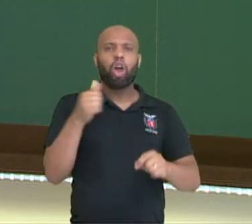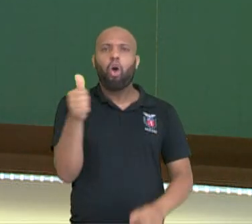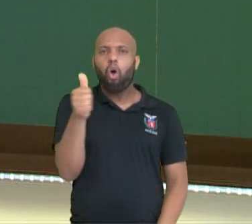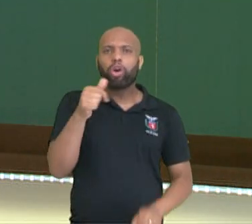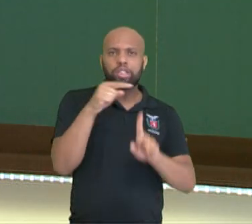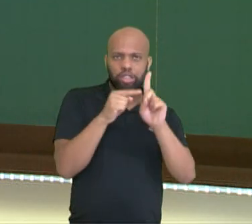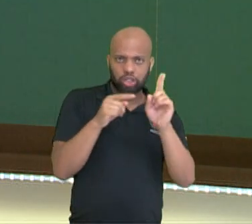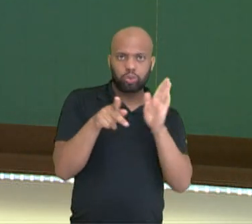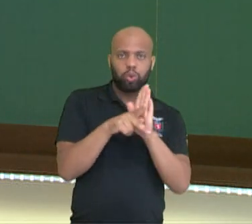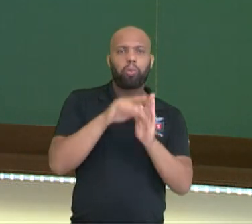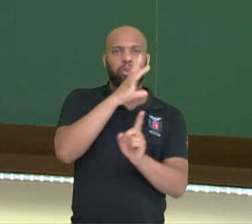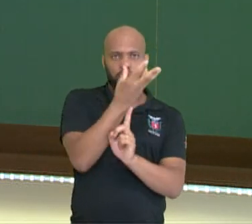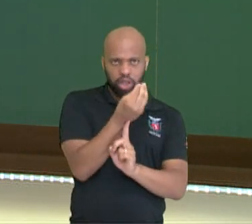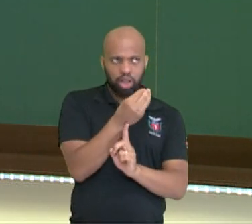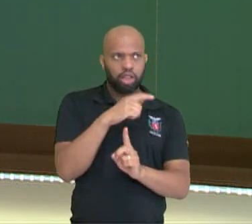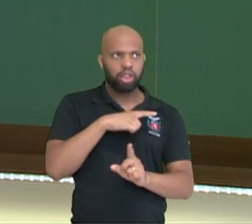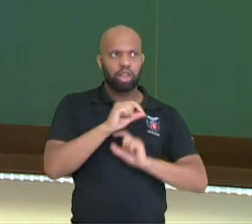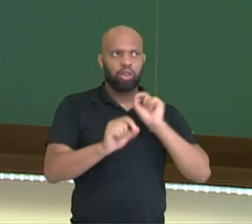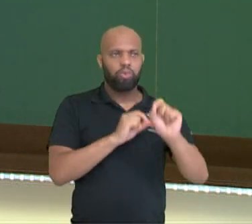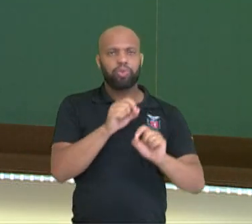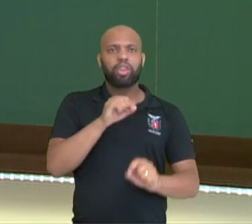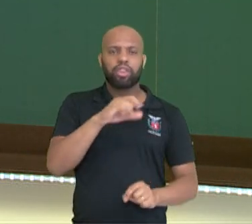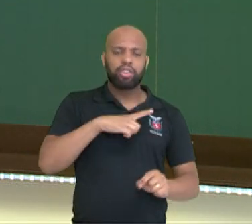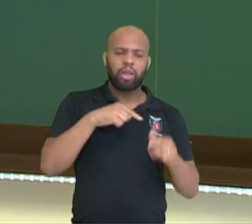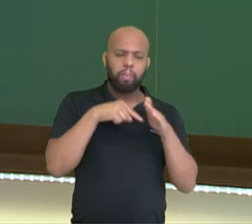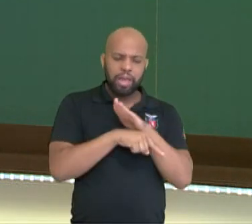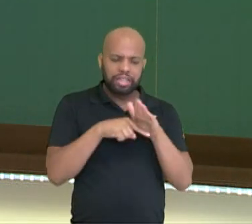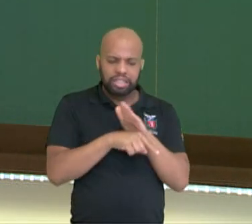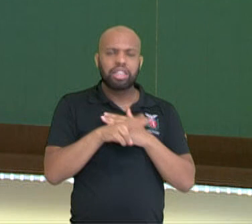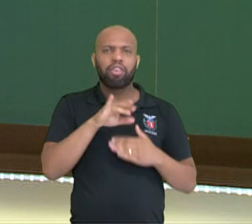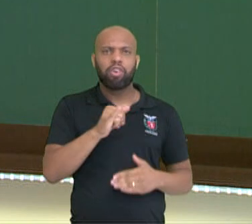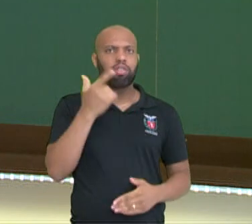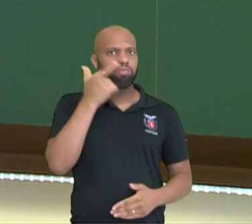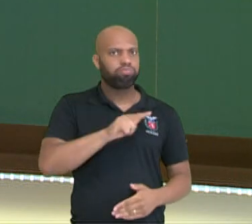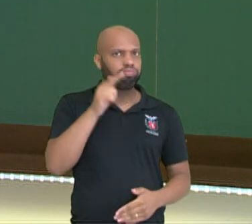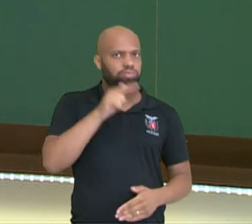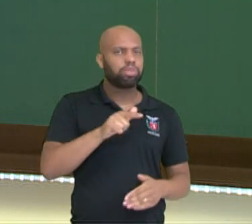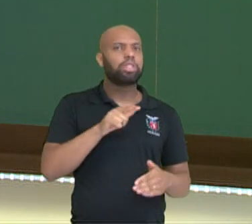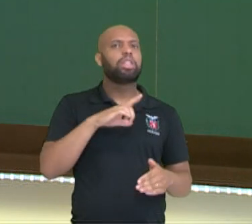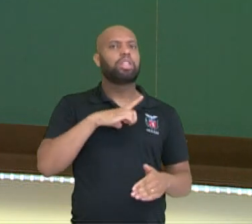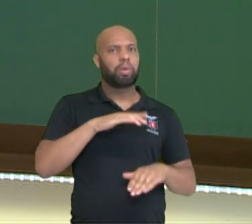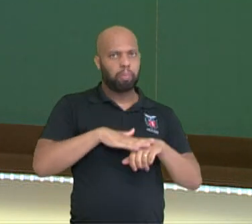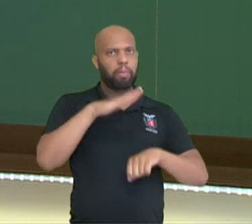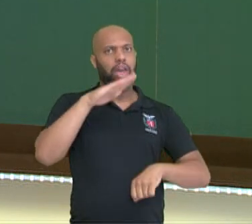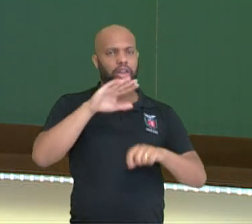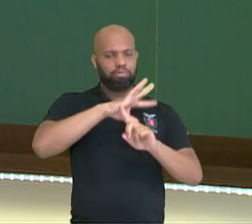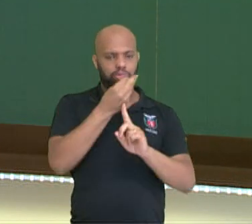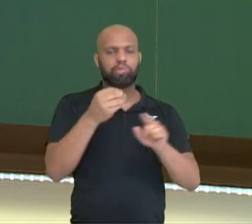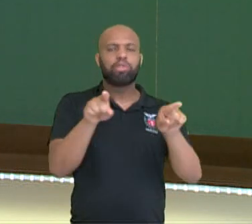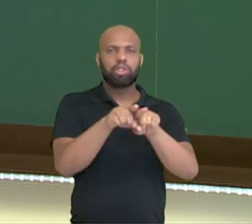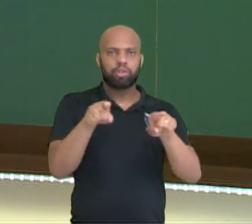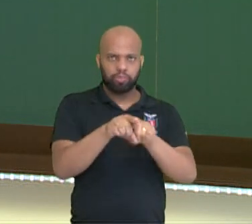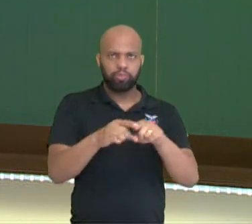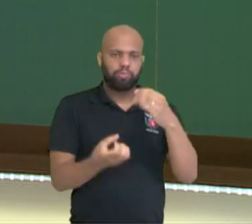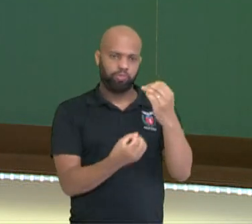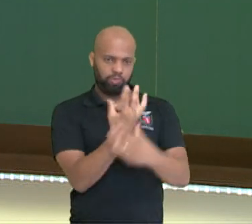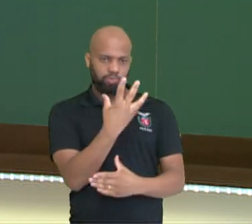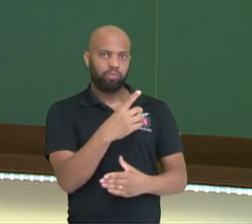de arte. Né? A gente pode encontrar cada vez, se a gente fuçar, a gente vai sempre encontrando mais uma e outra aí surgindo. Tá?